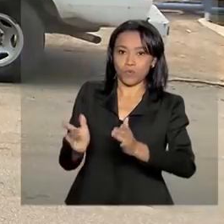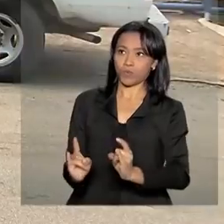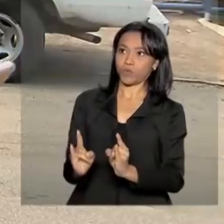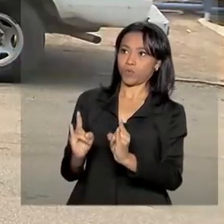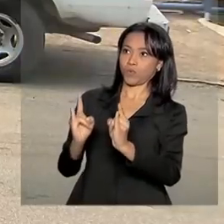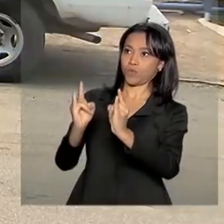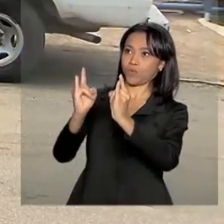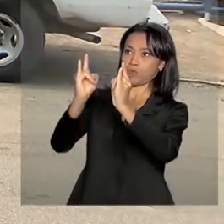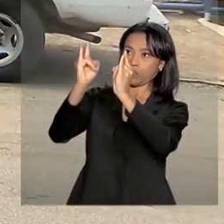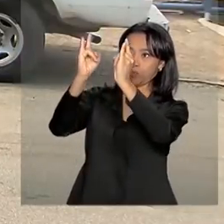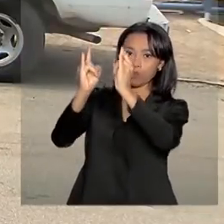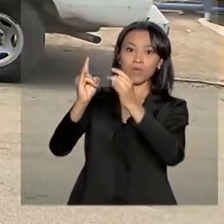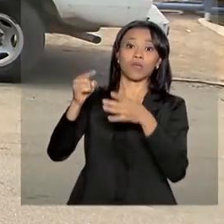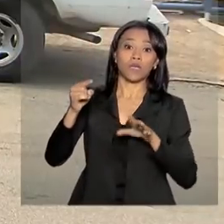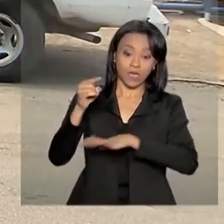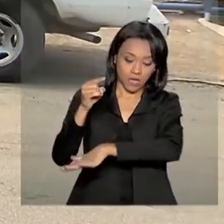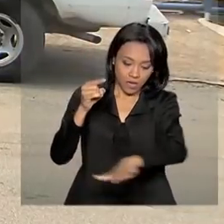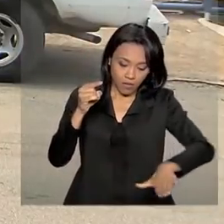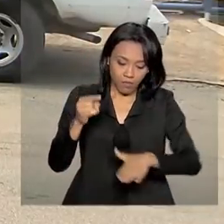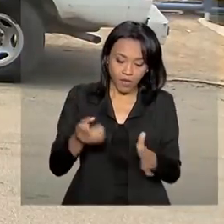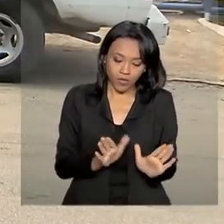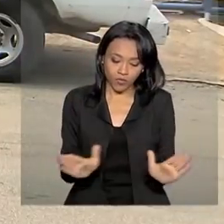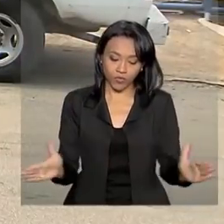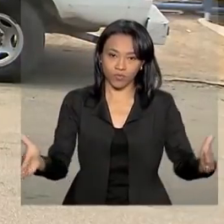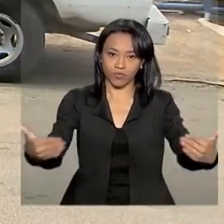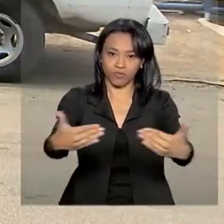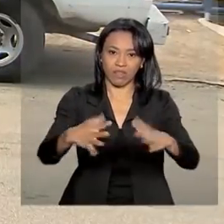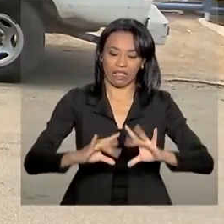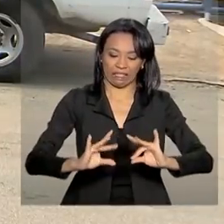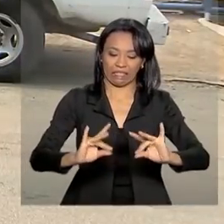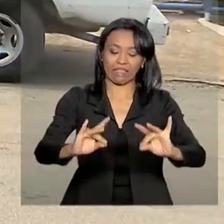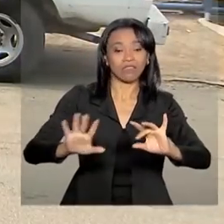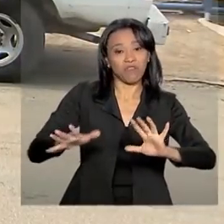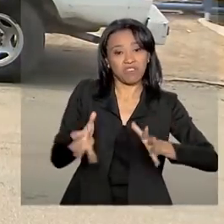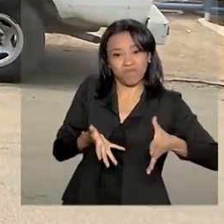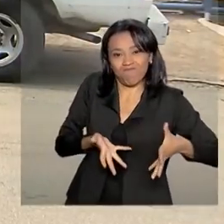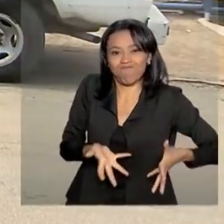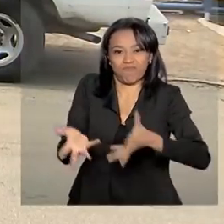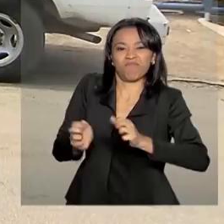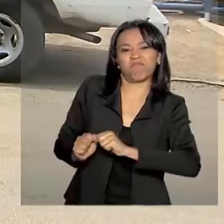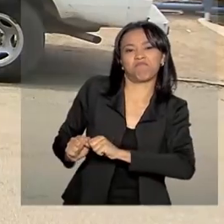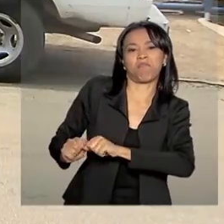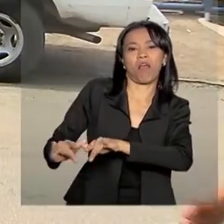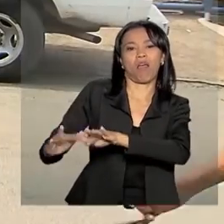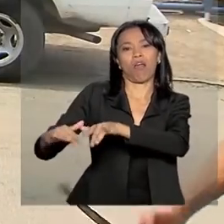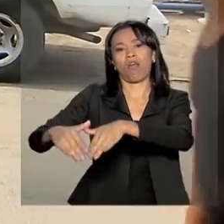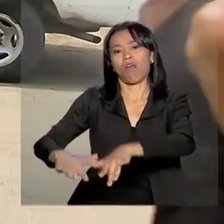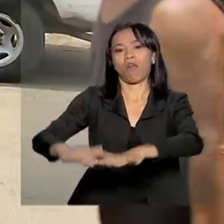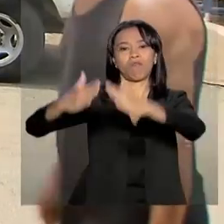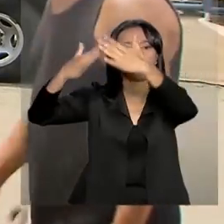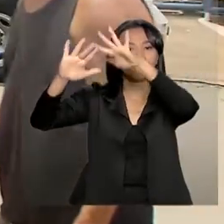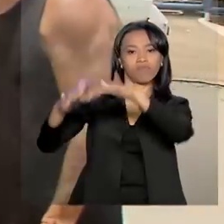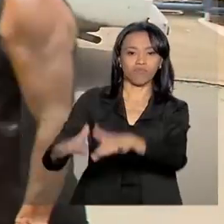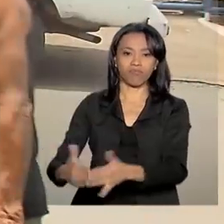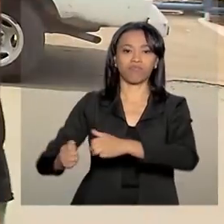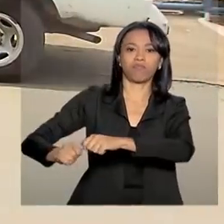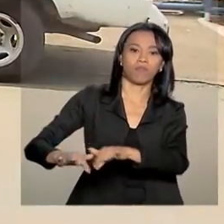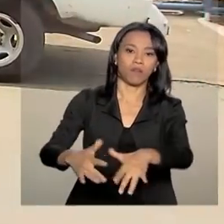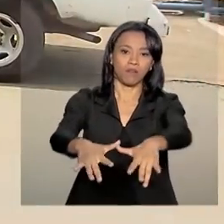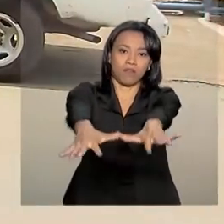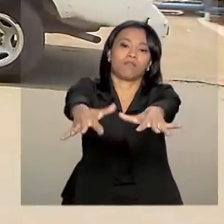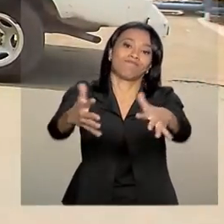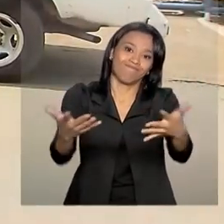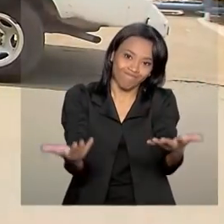lama, foram os primeiros prédios atingidos e talvez estejam aí a quilômetros da posição original onde se encontravam. E lá também